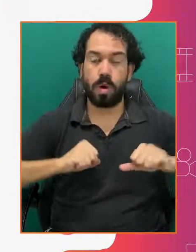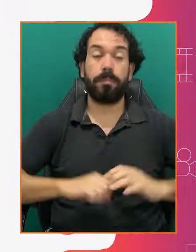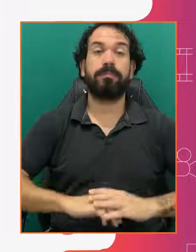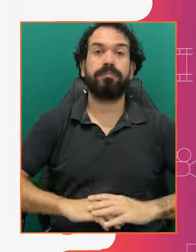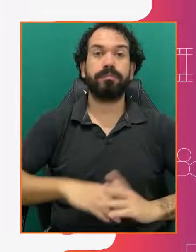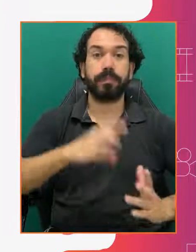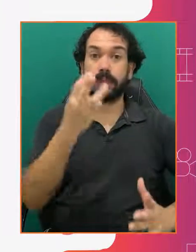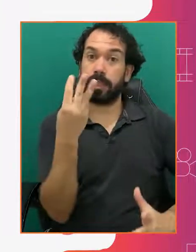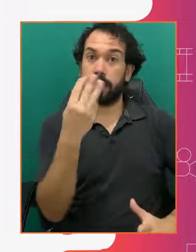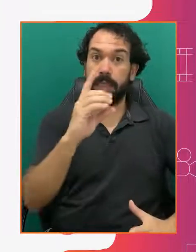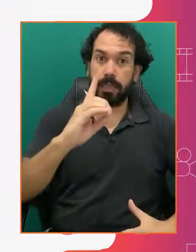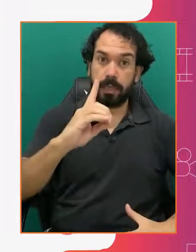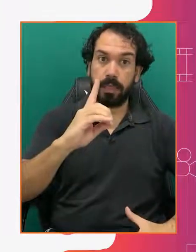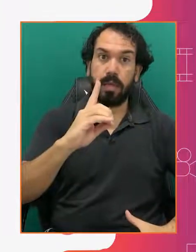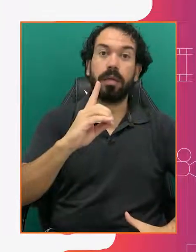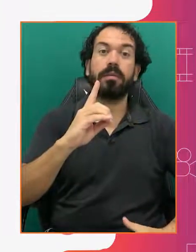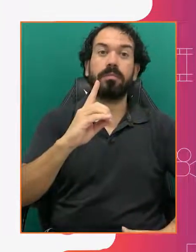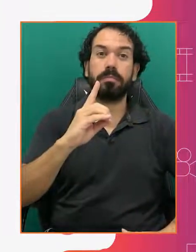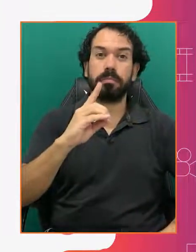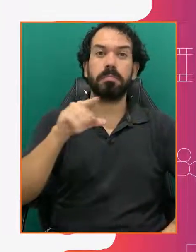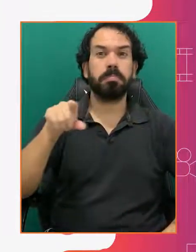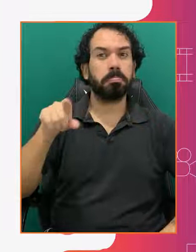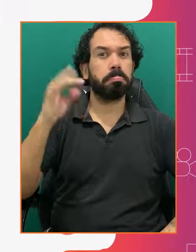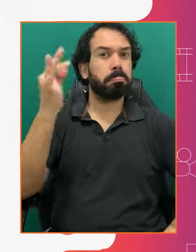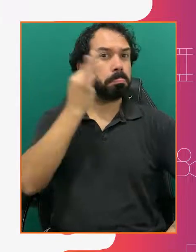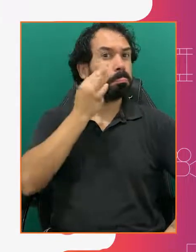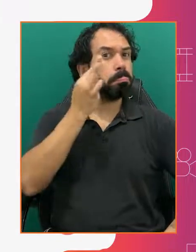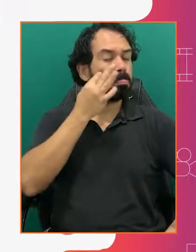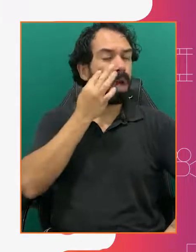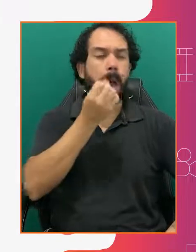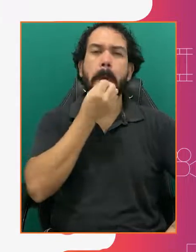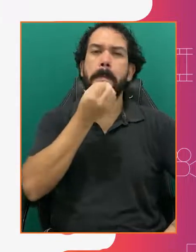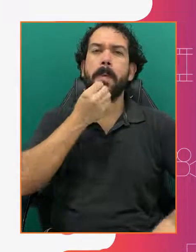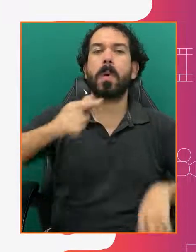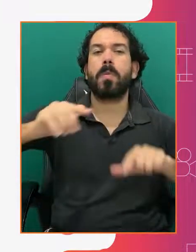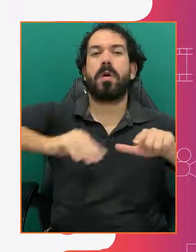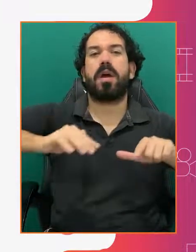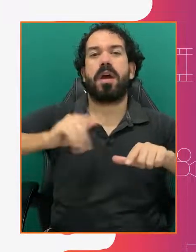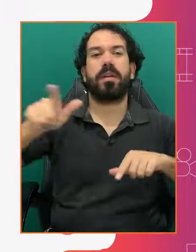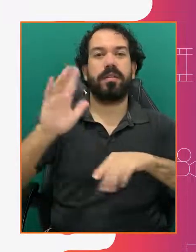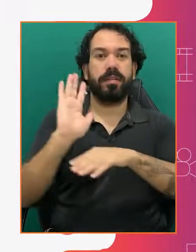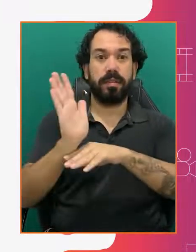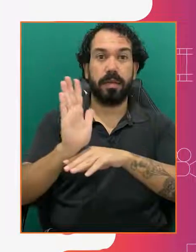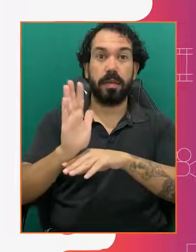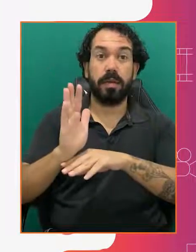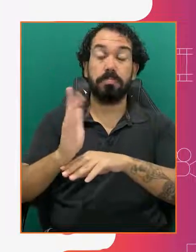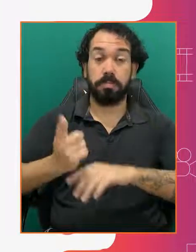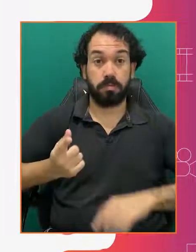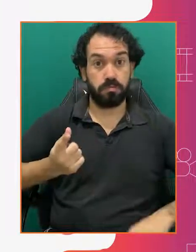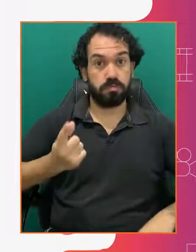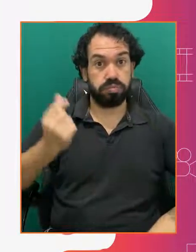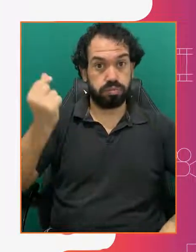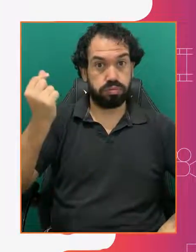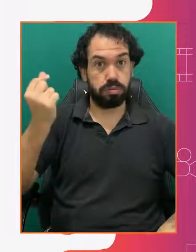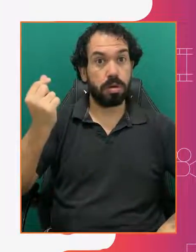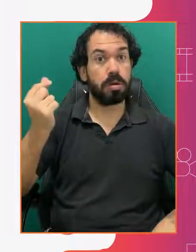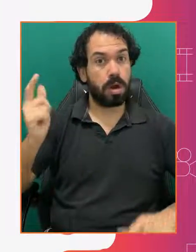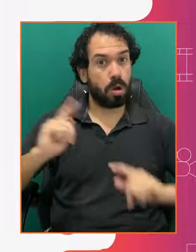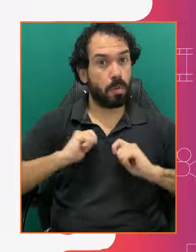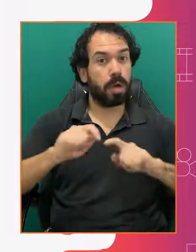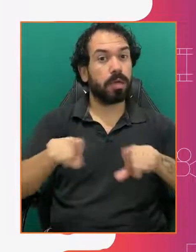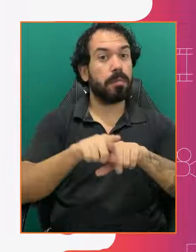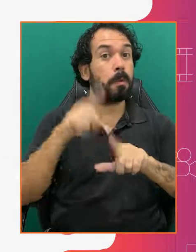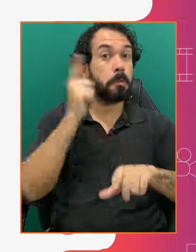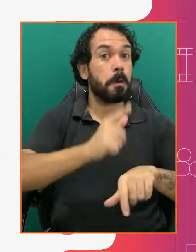O 3D é uma técnica muito rentável para o mundo cinematográfico, tanto financeiramente quanto